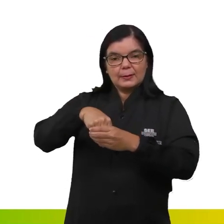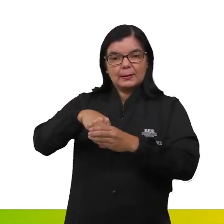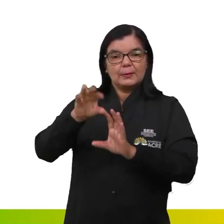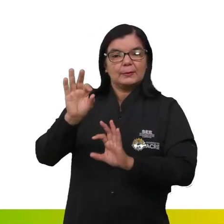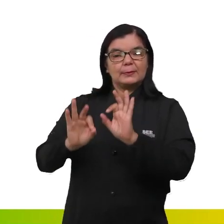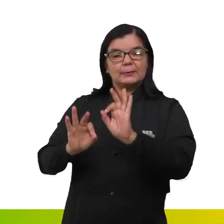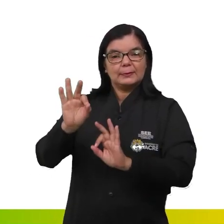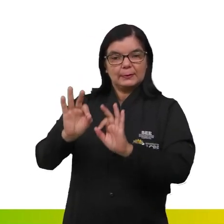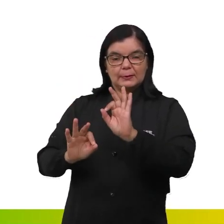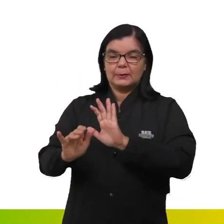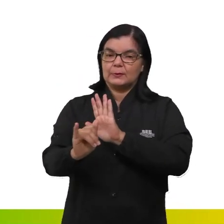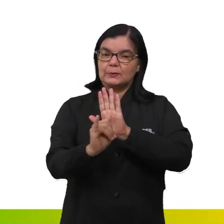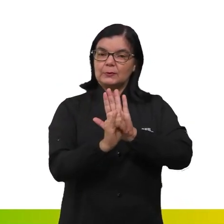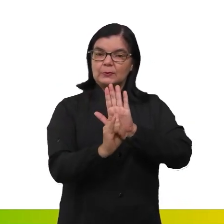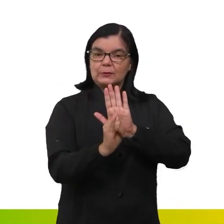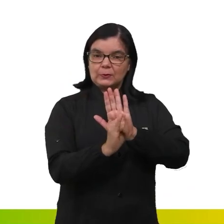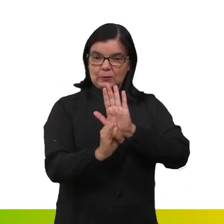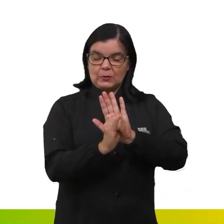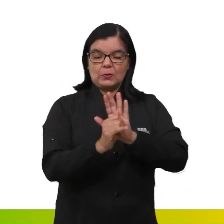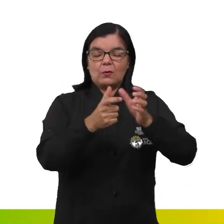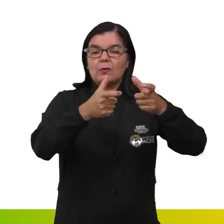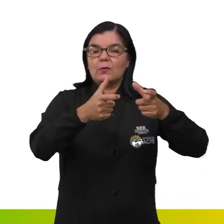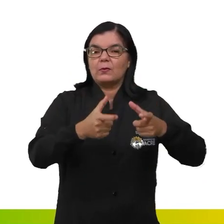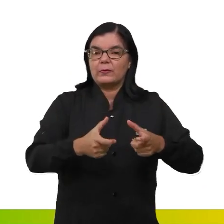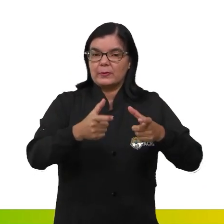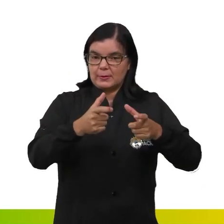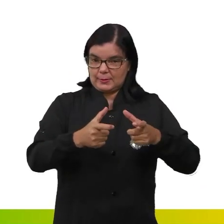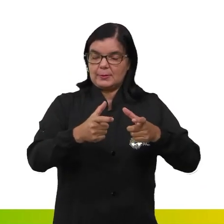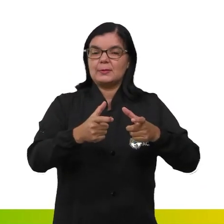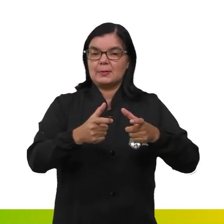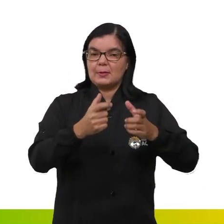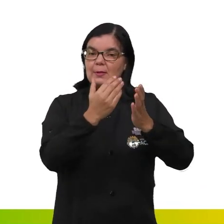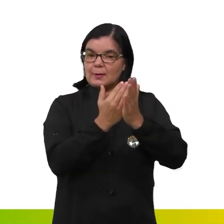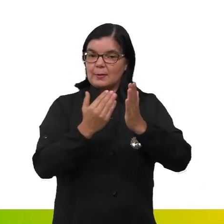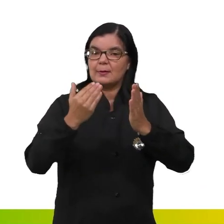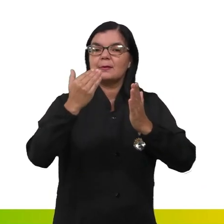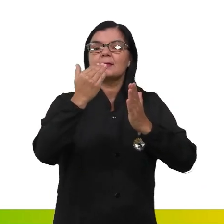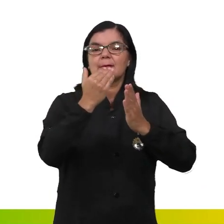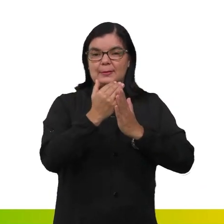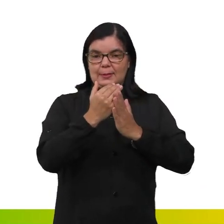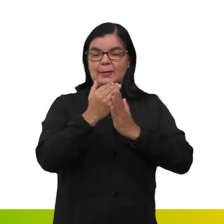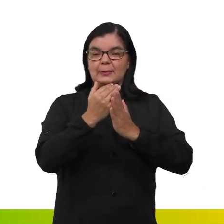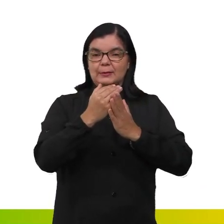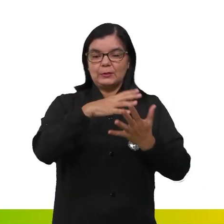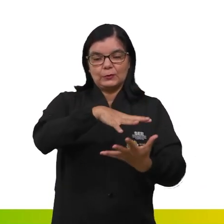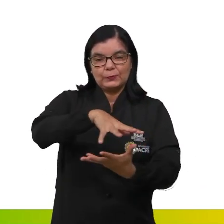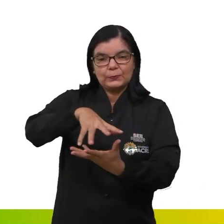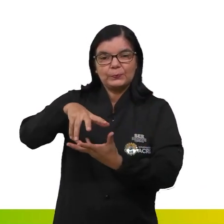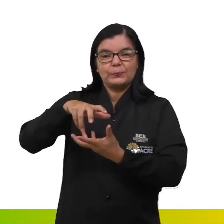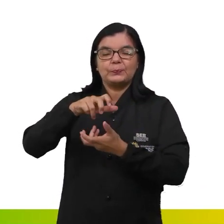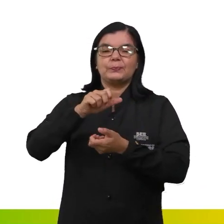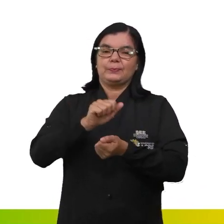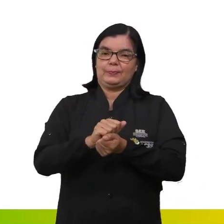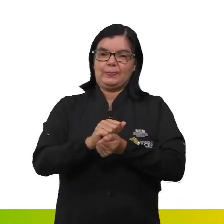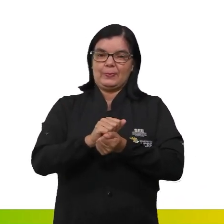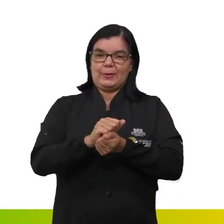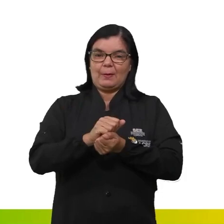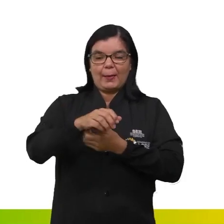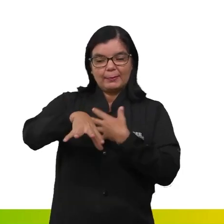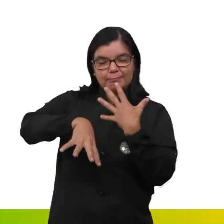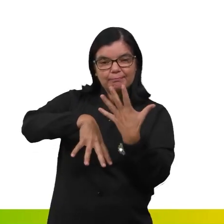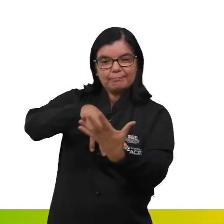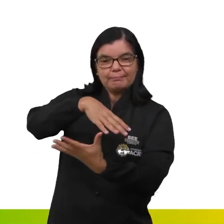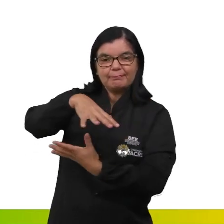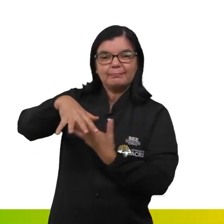constroem suas identidades em um ambiente cada vez mais globalizado, mais